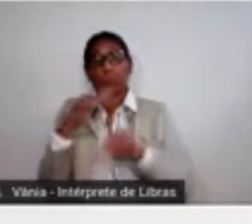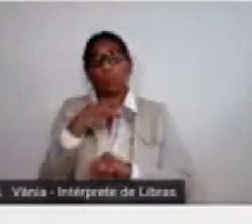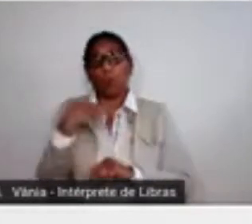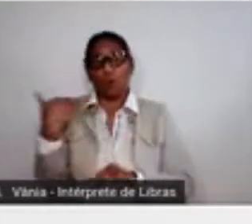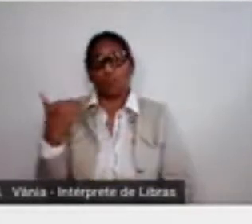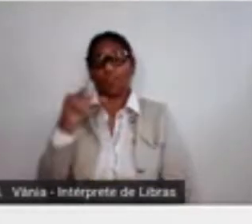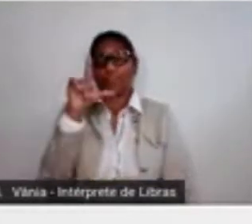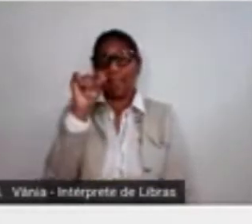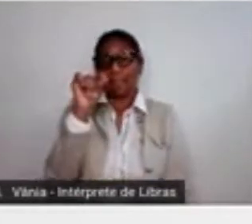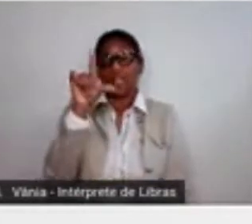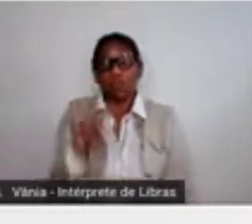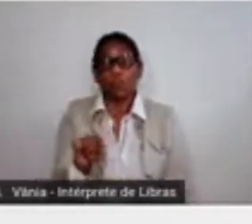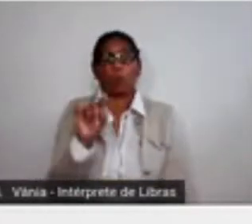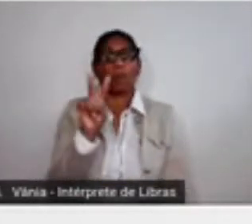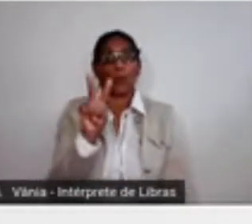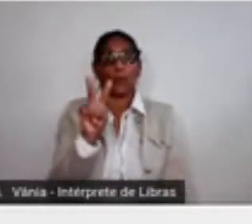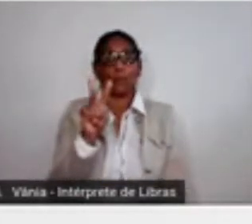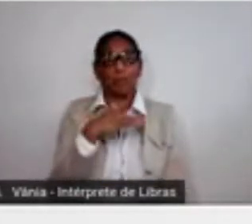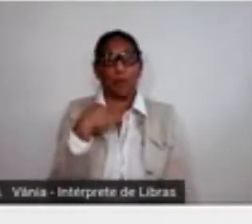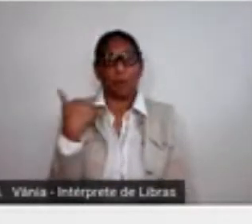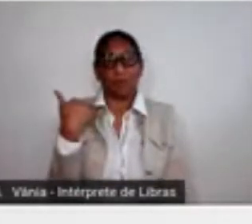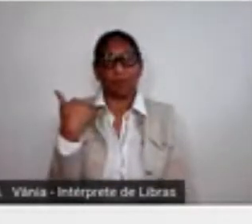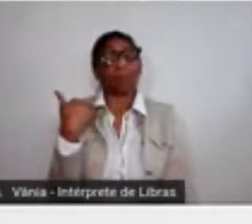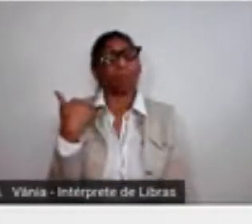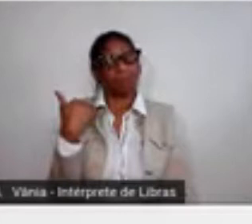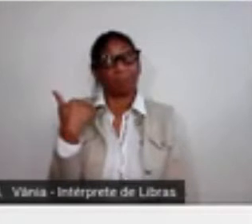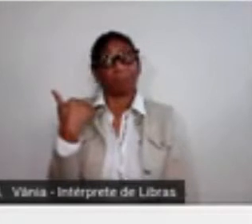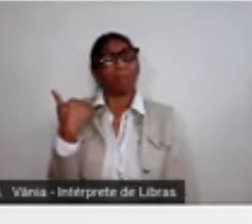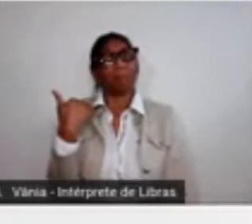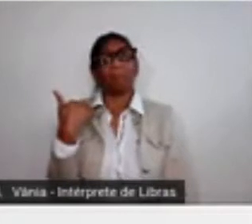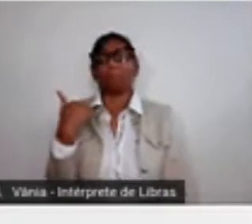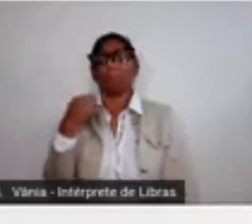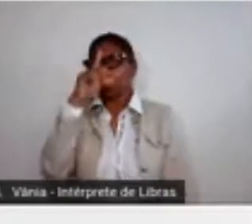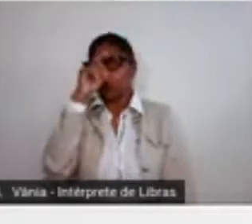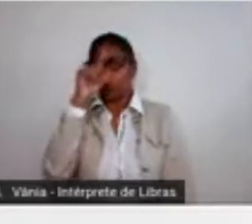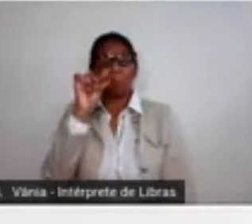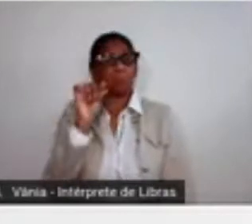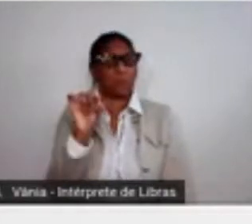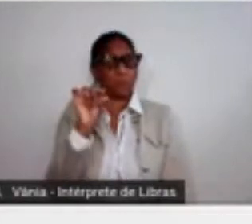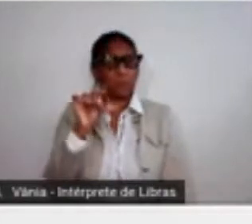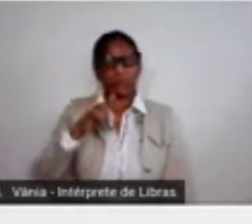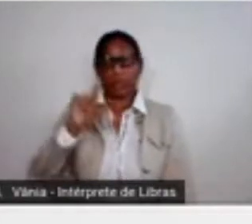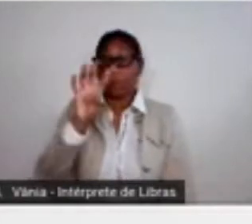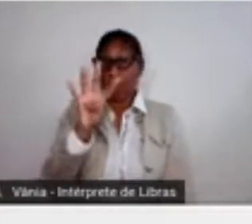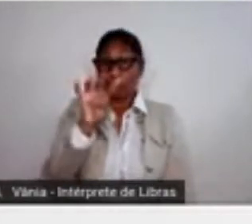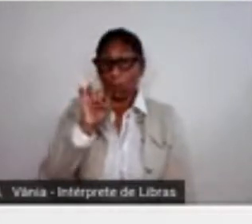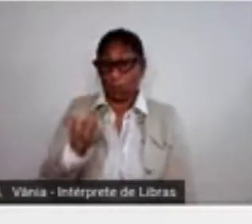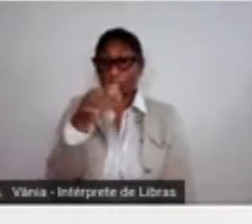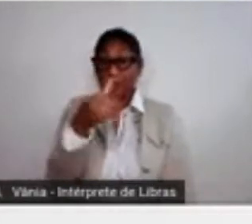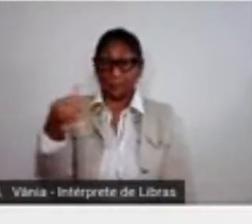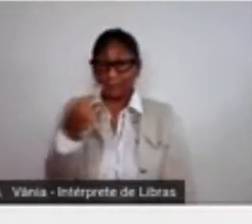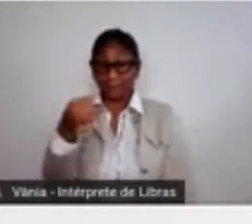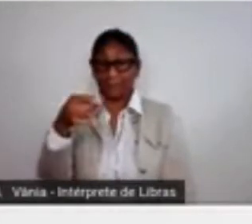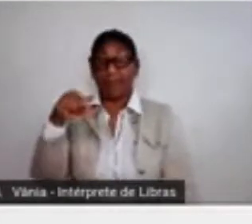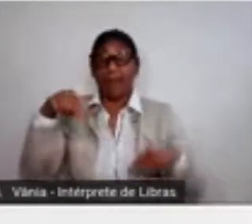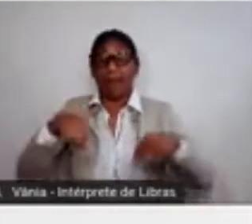para 2 óbitos, ainda um nível baixo de hospitalizações, eram 4,66, agora são